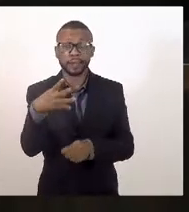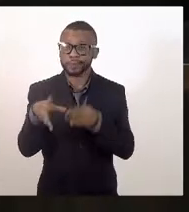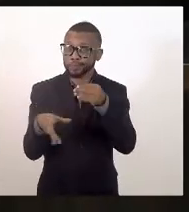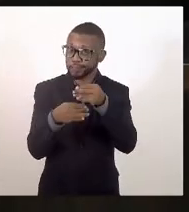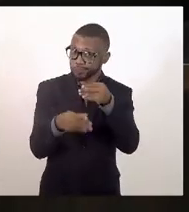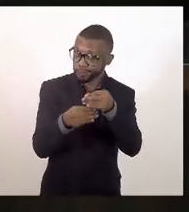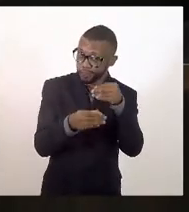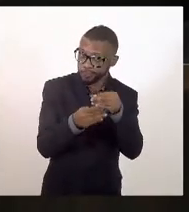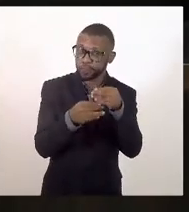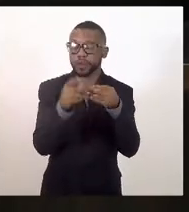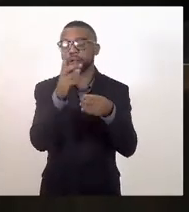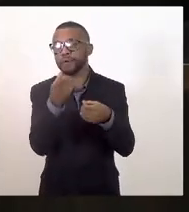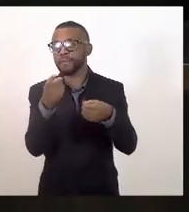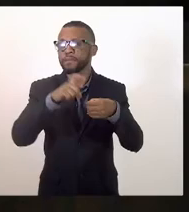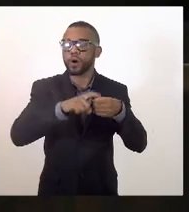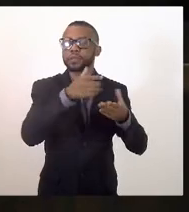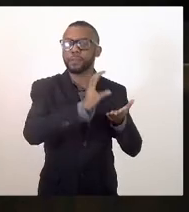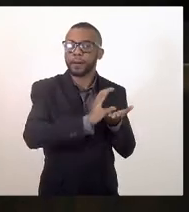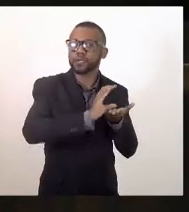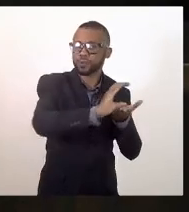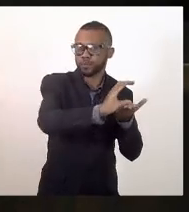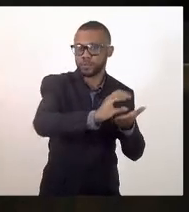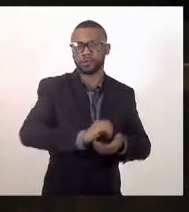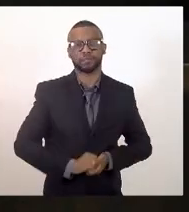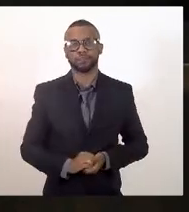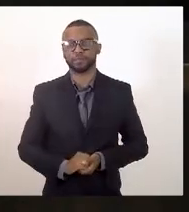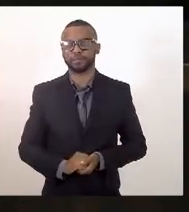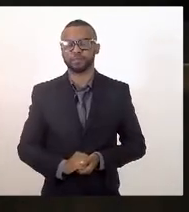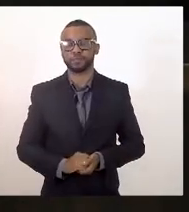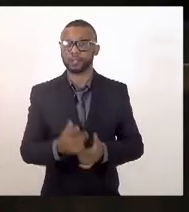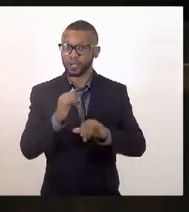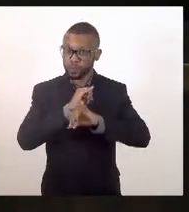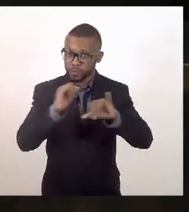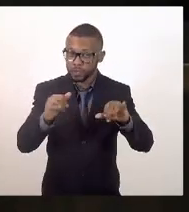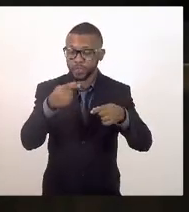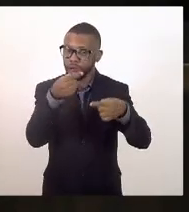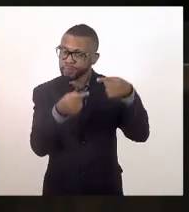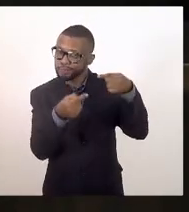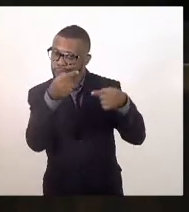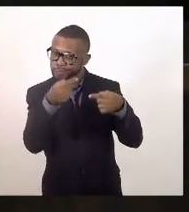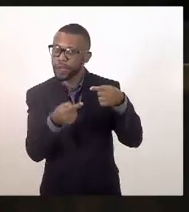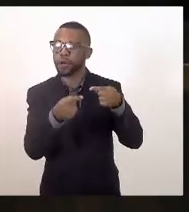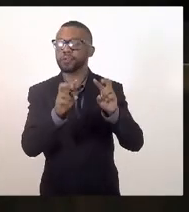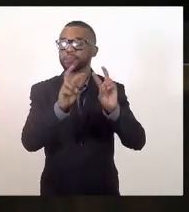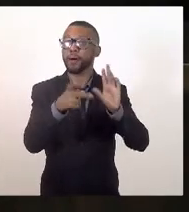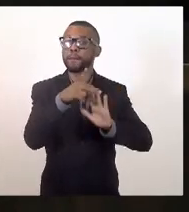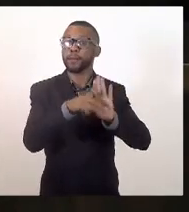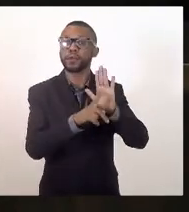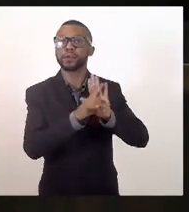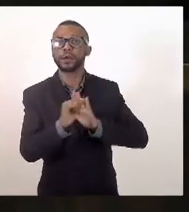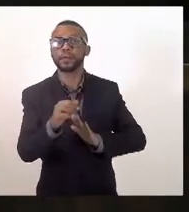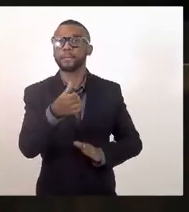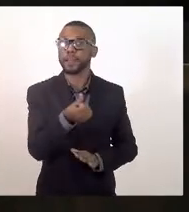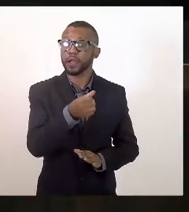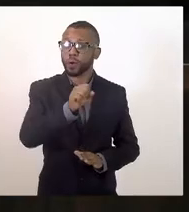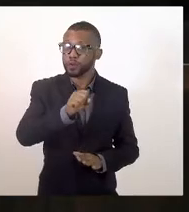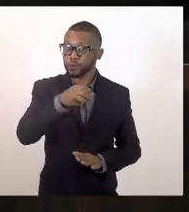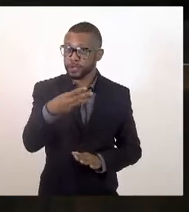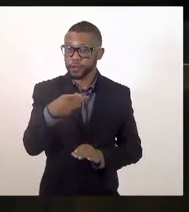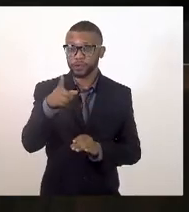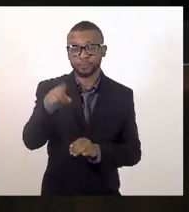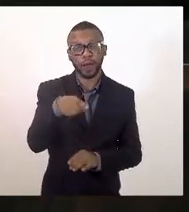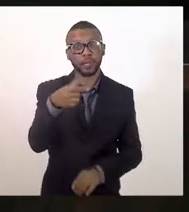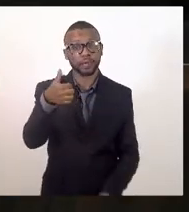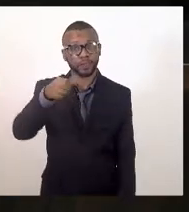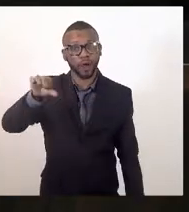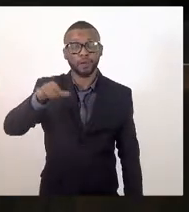retorna às comissões. Anuncio em tramitação ordinária, em votação, em segunda discussão, projeto de lei 683/19, de autoria